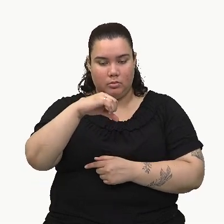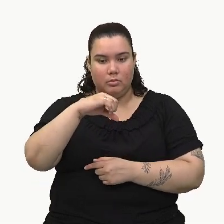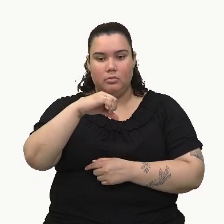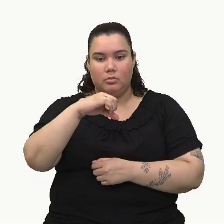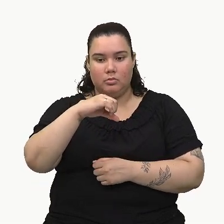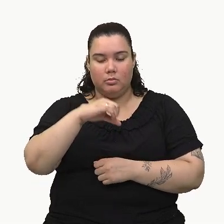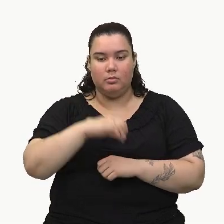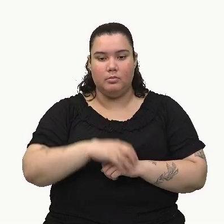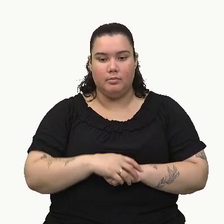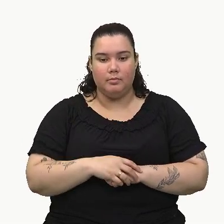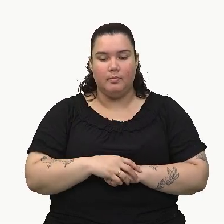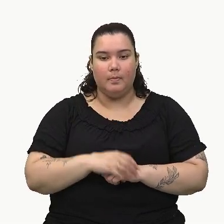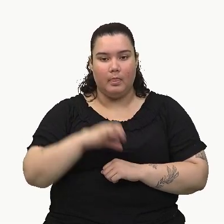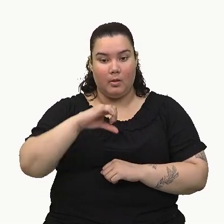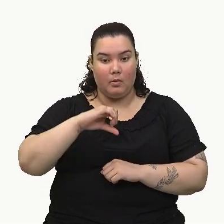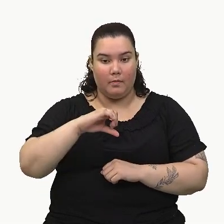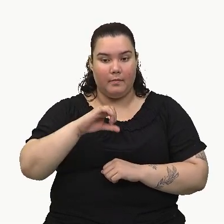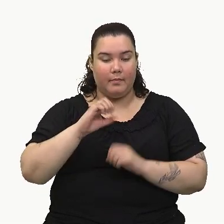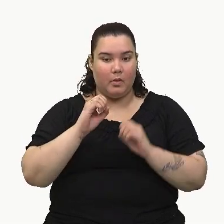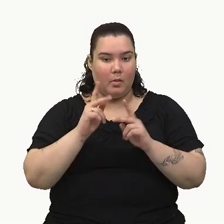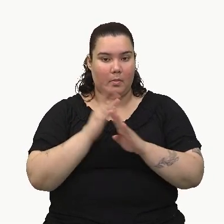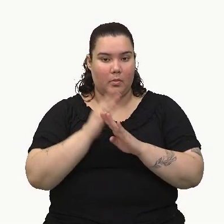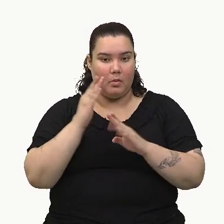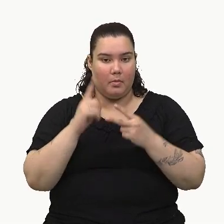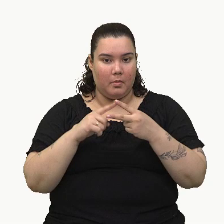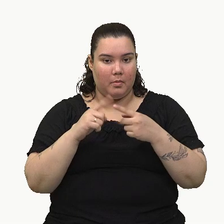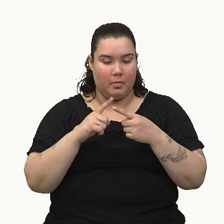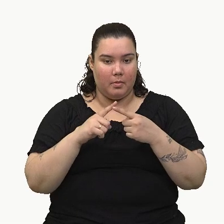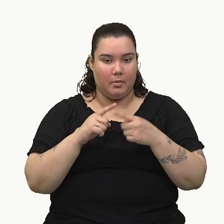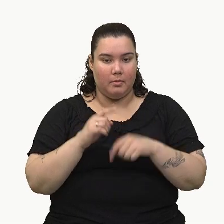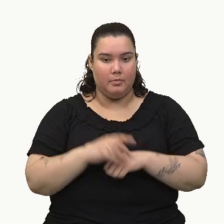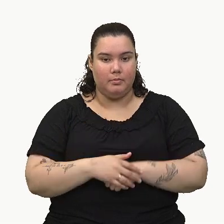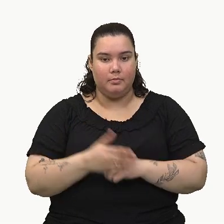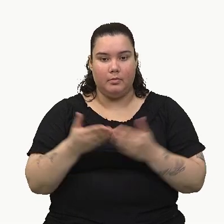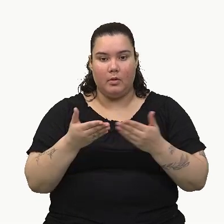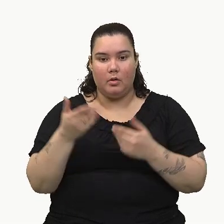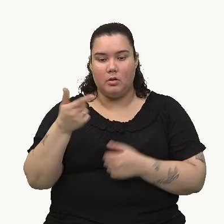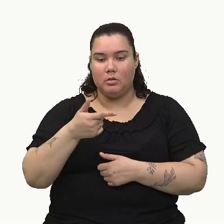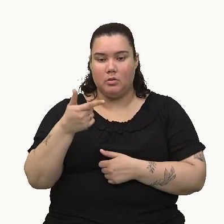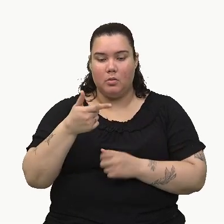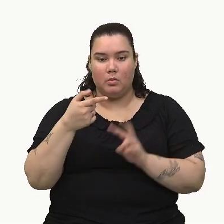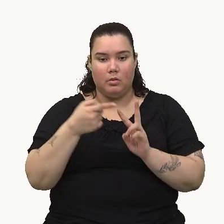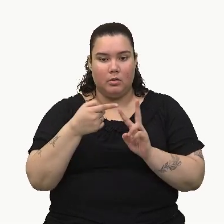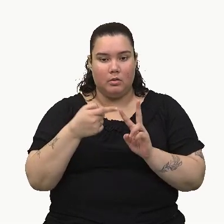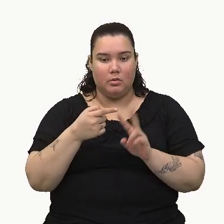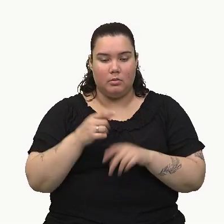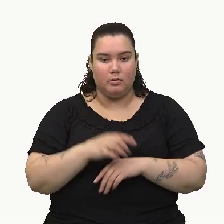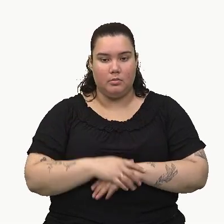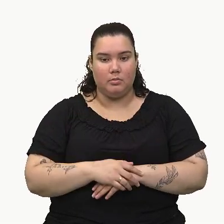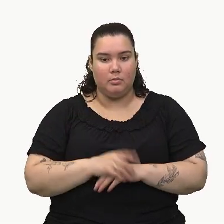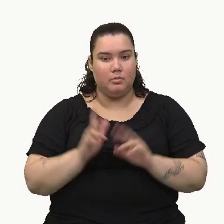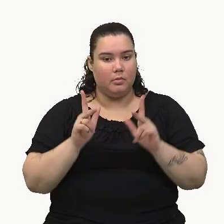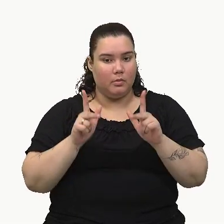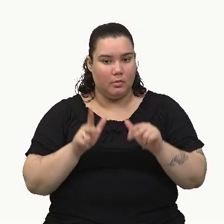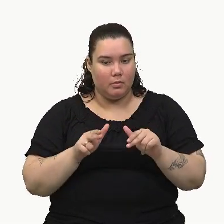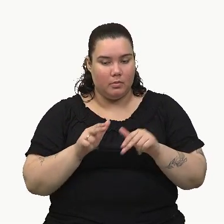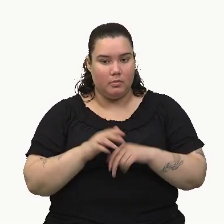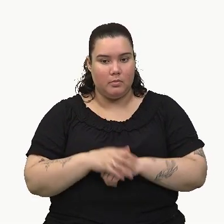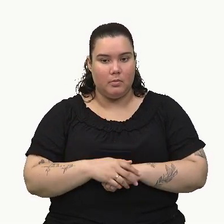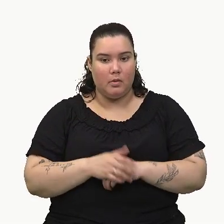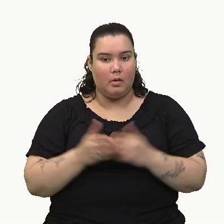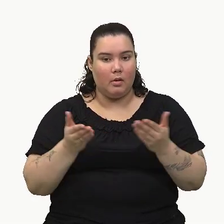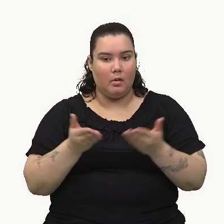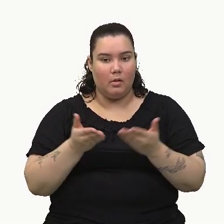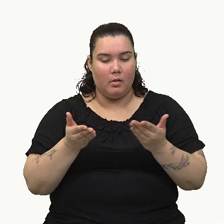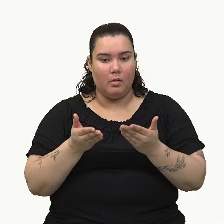9. Encontramos a primeira raiz. Vamos à segunda raiz. Mesma coisa, só que